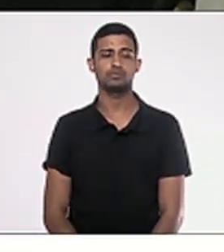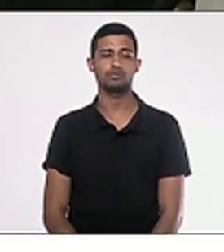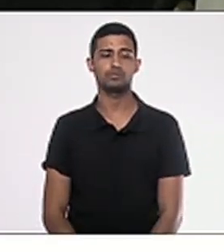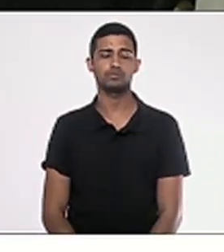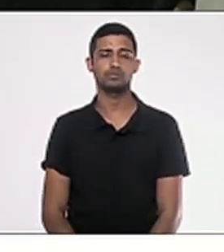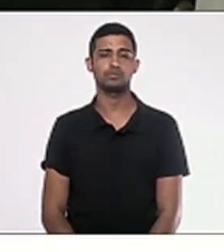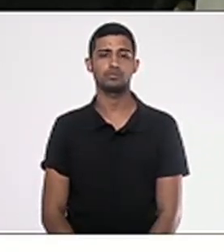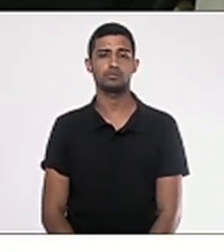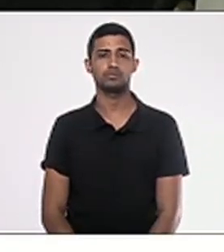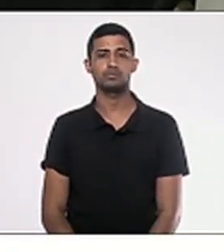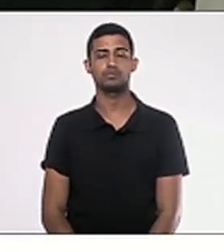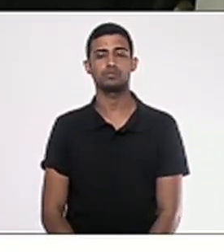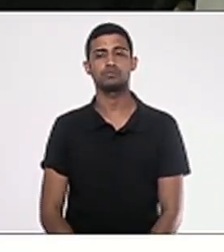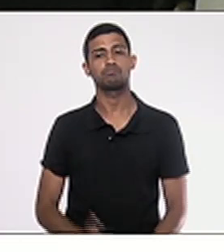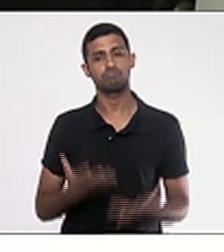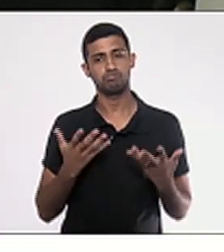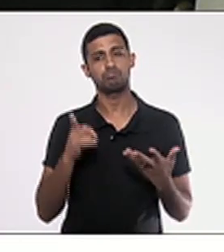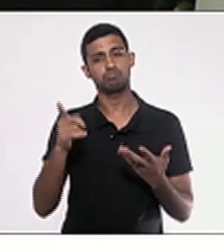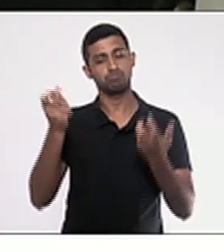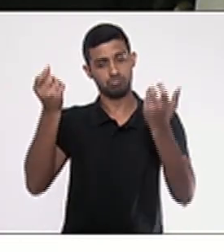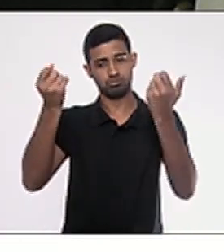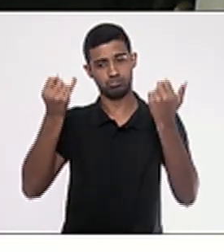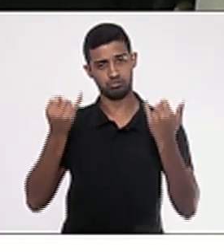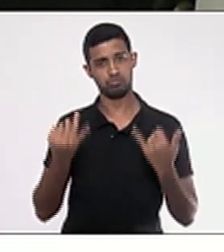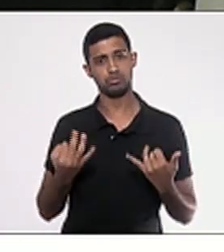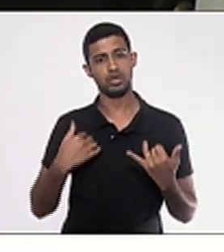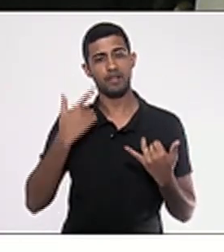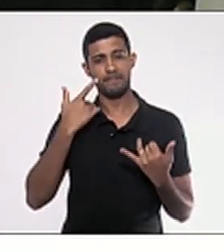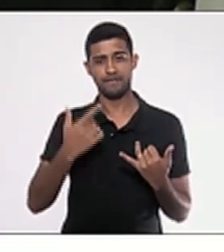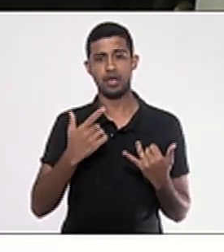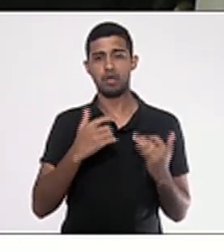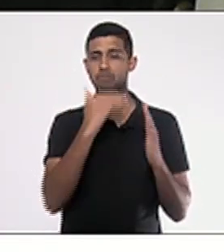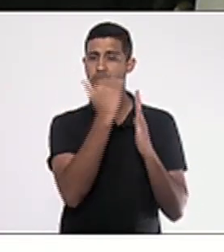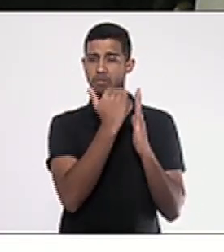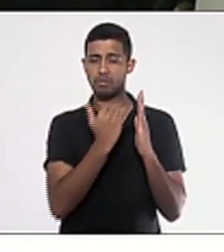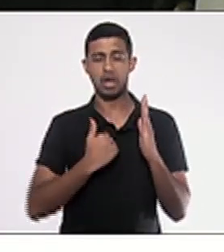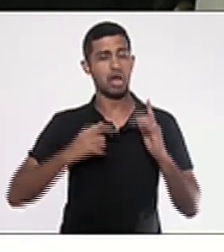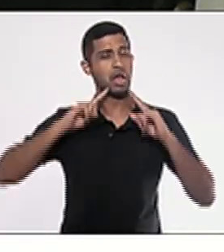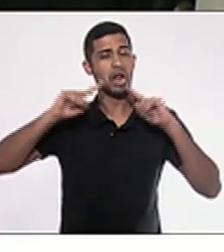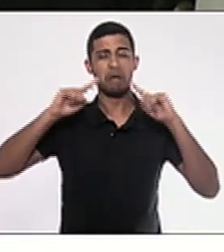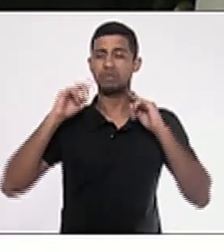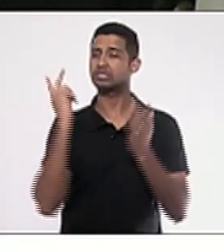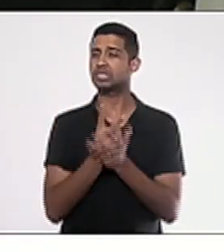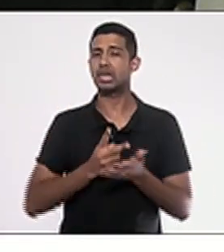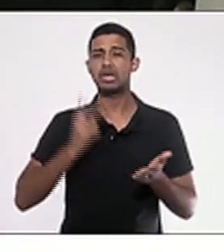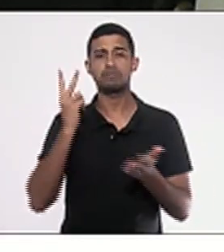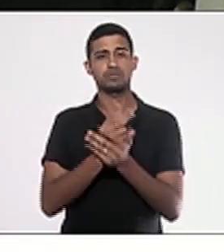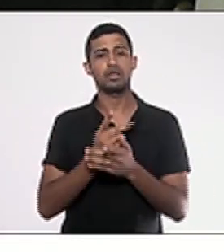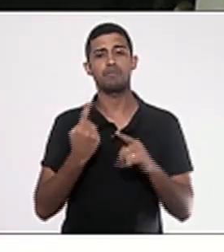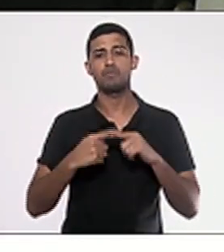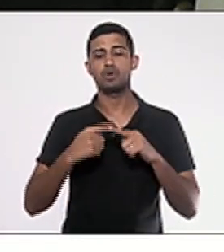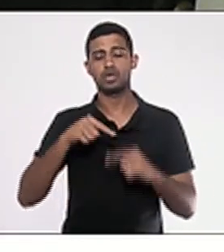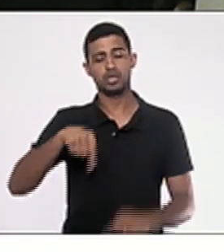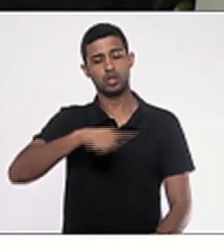estejam. Gostaria que o senhor pudesse falar justamente das reclamações mais frequentes, porque, por mais que essa